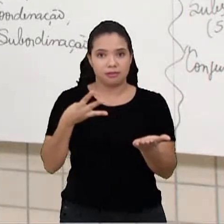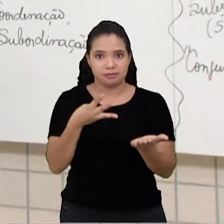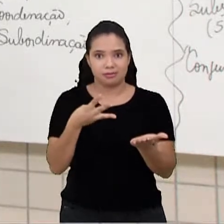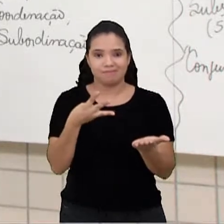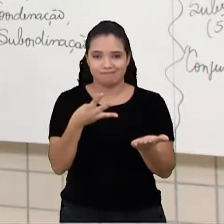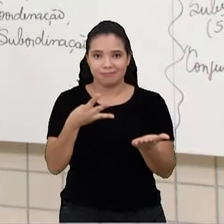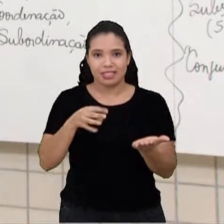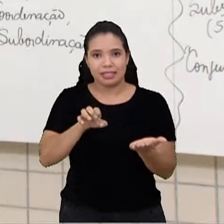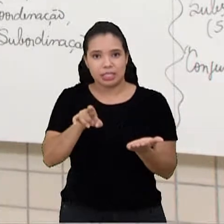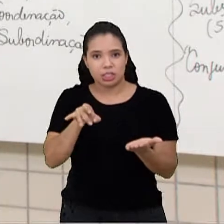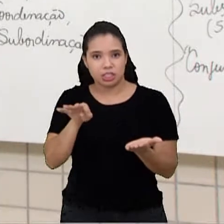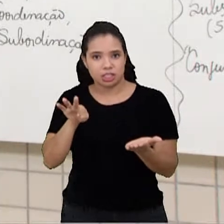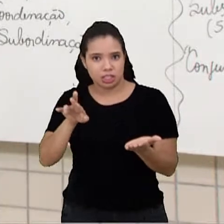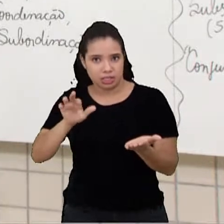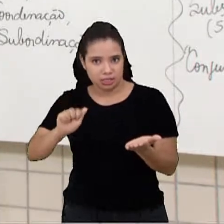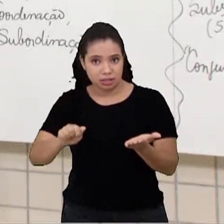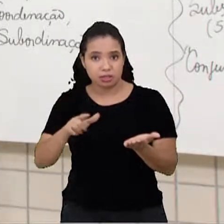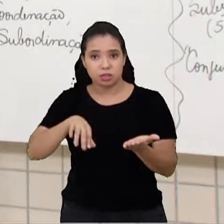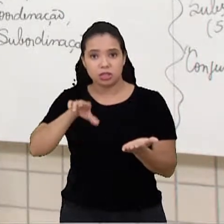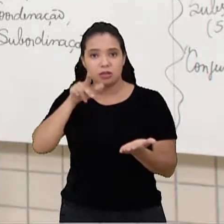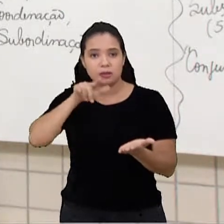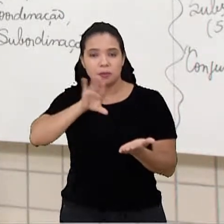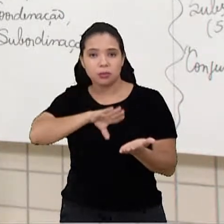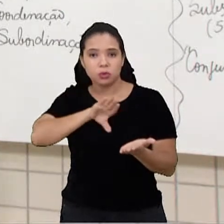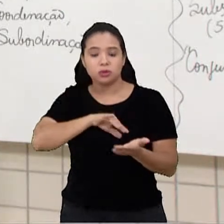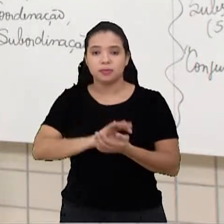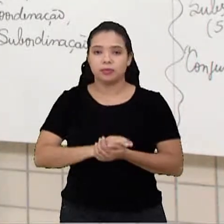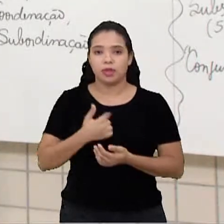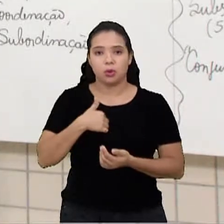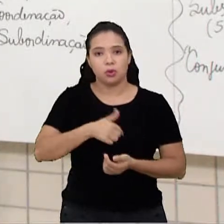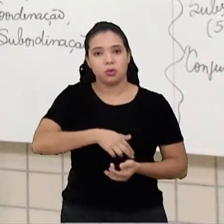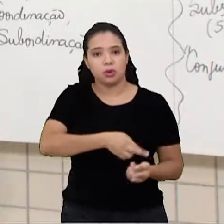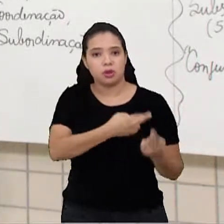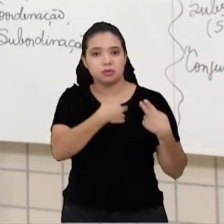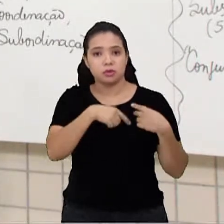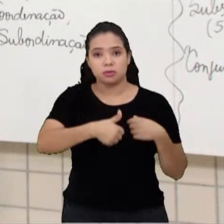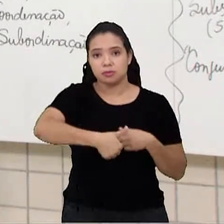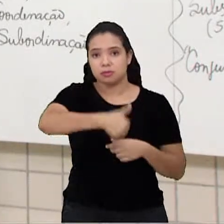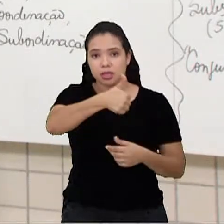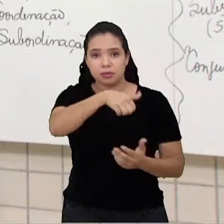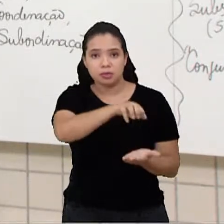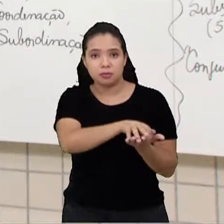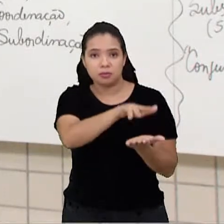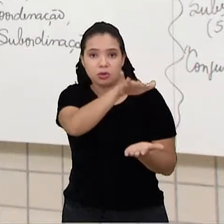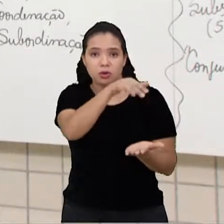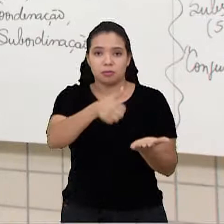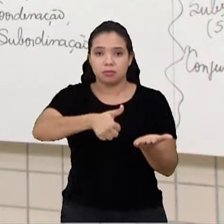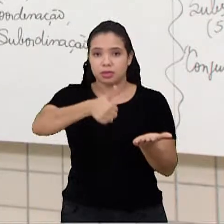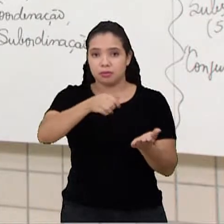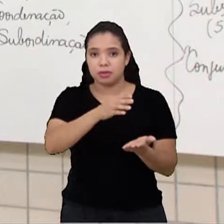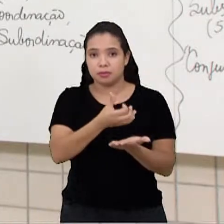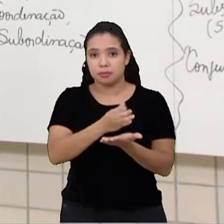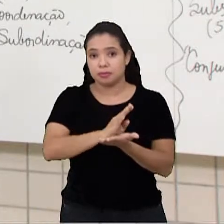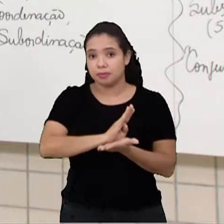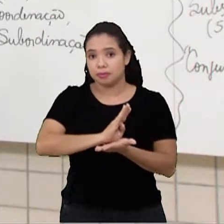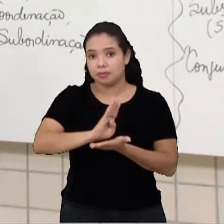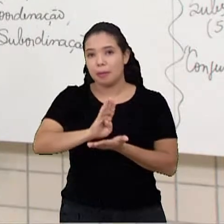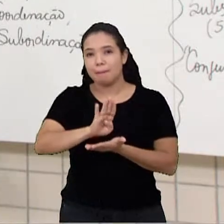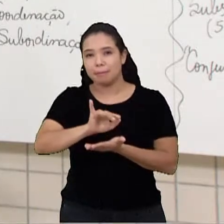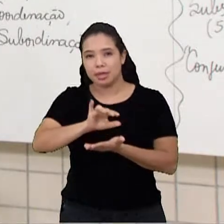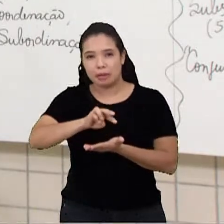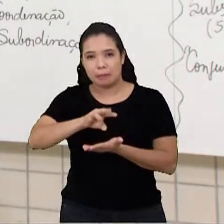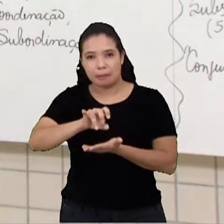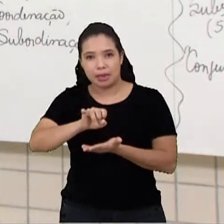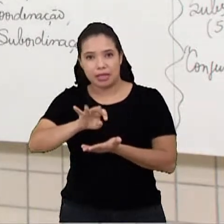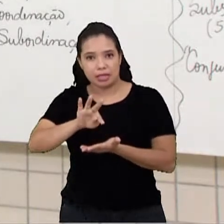língua portuguesa. Eu fiquei responsável pelo primeiro bloco, que é referente ao primeiro bimestre. E o que nós vamos